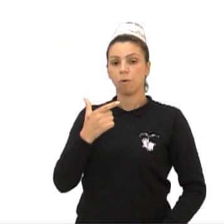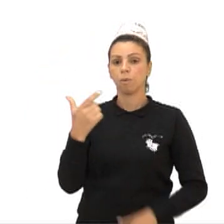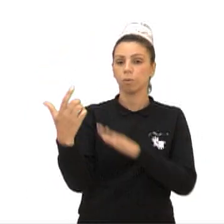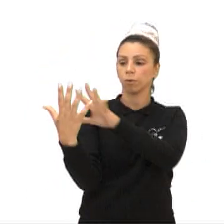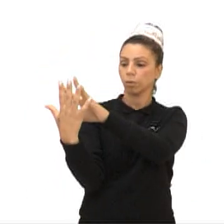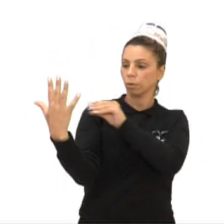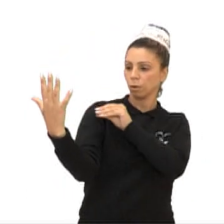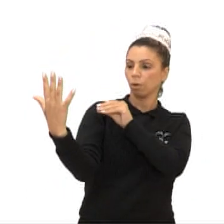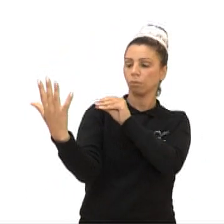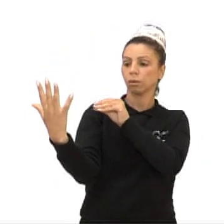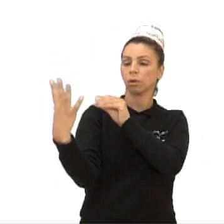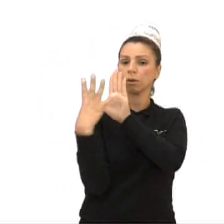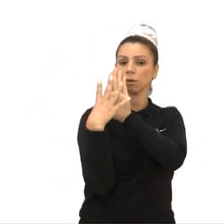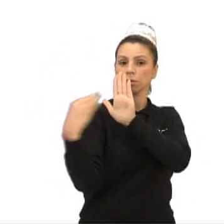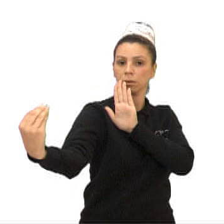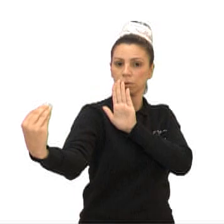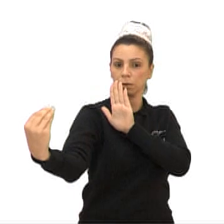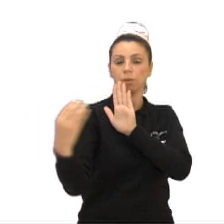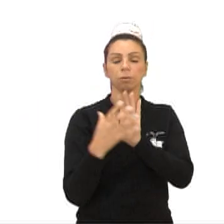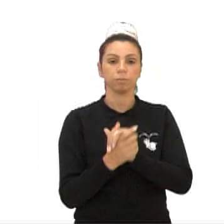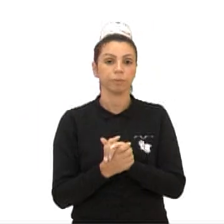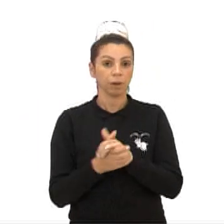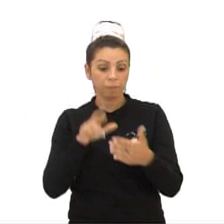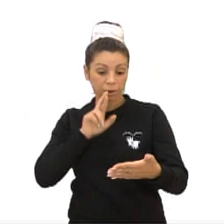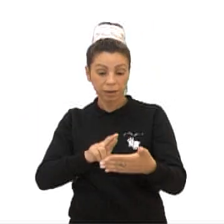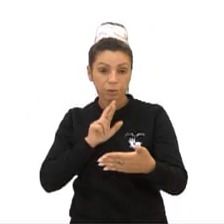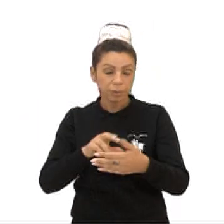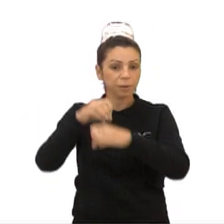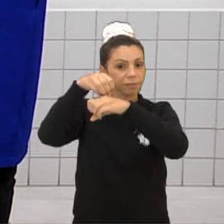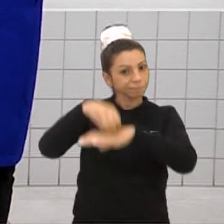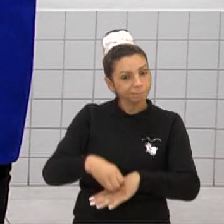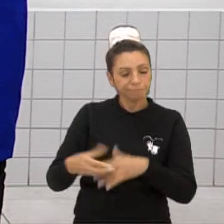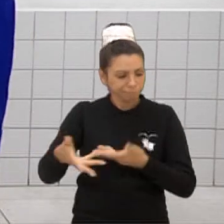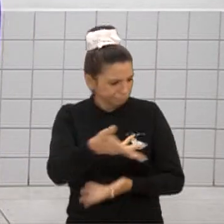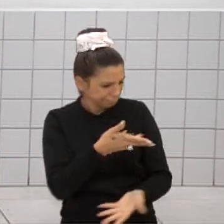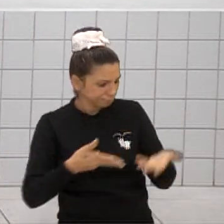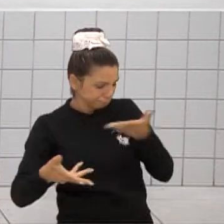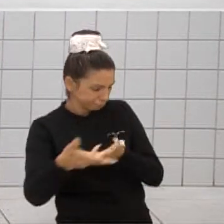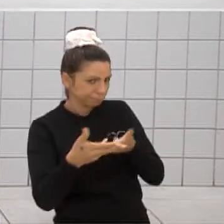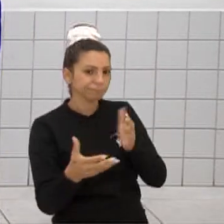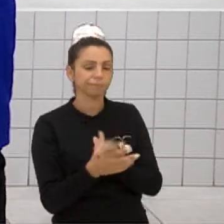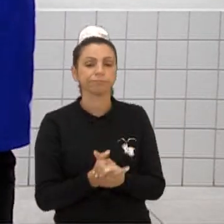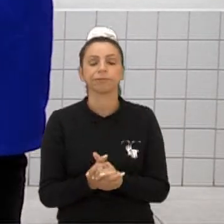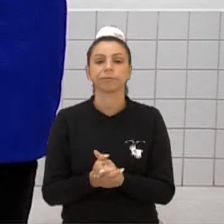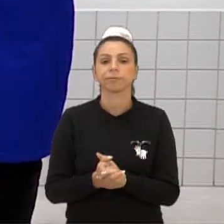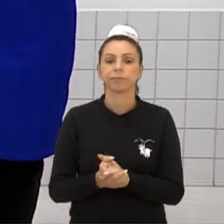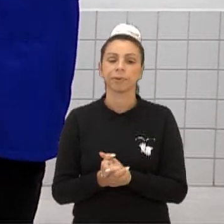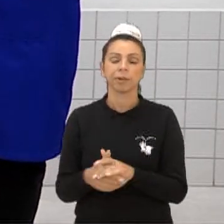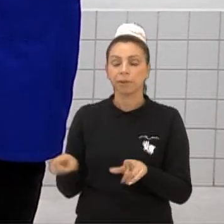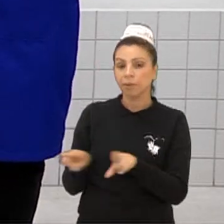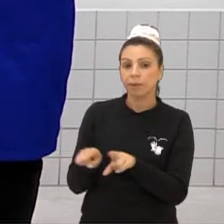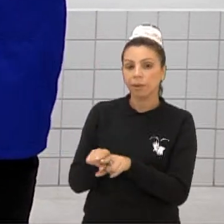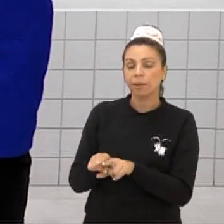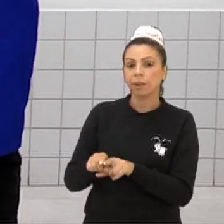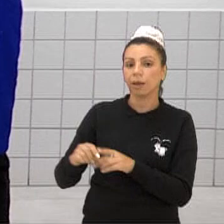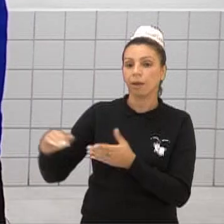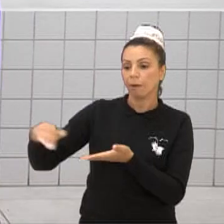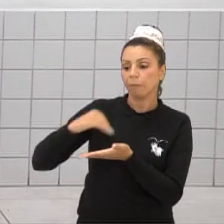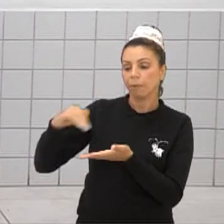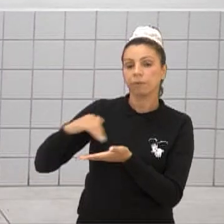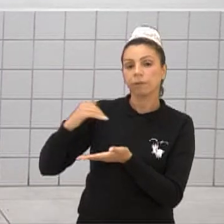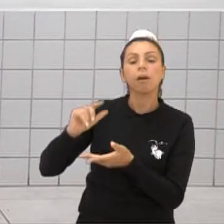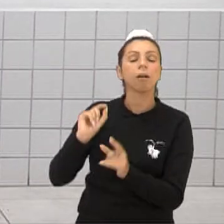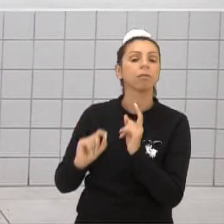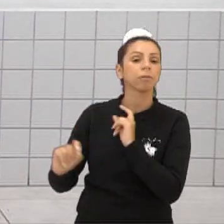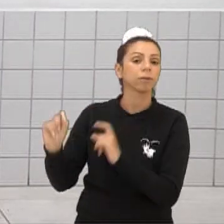nós. E enquanto vocês respondem aí no aplicativo, vamos interagir com os alunos. Vamos ver se tem aqui mais algumas mensagens.